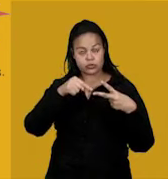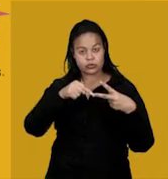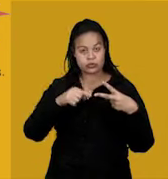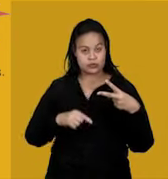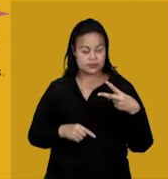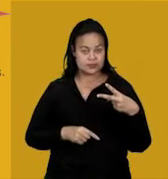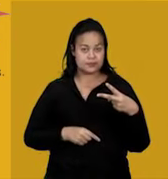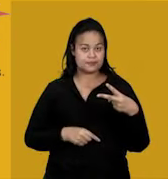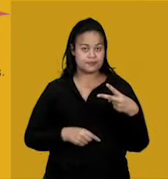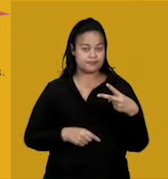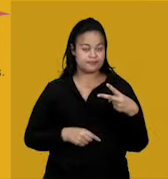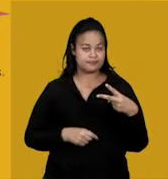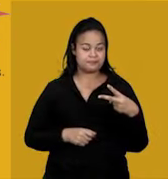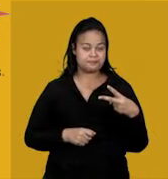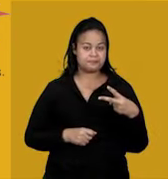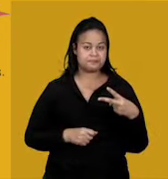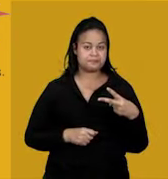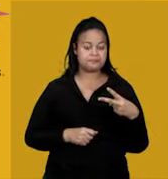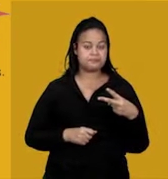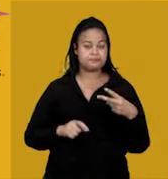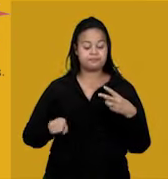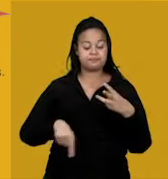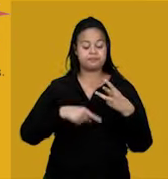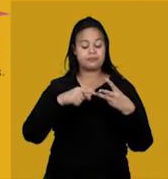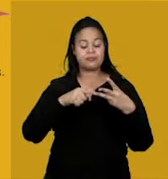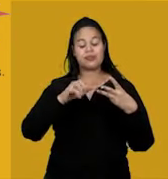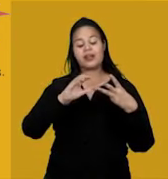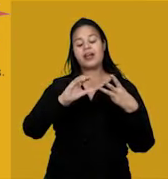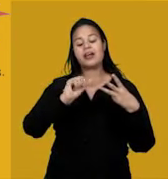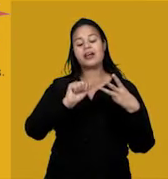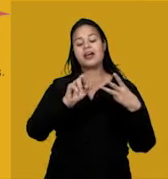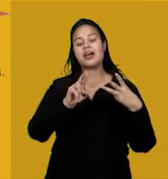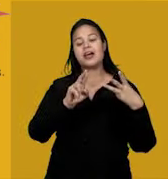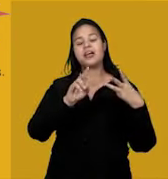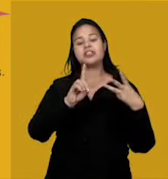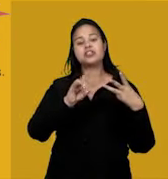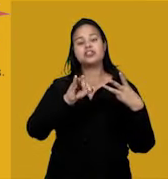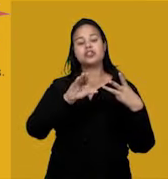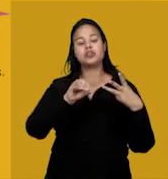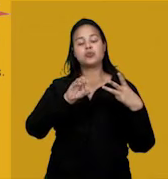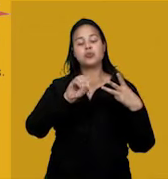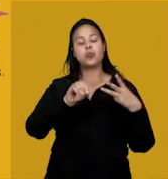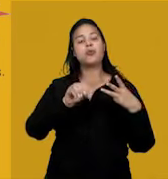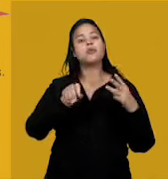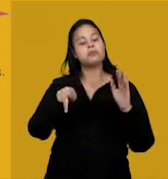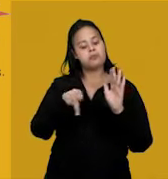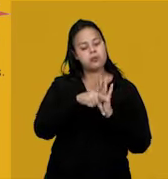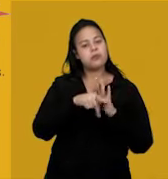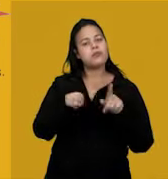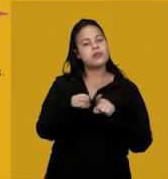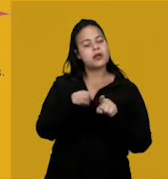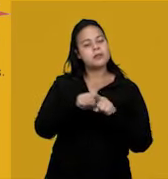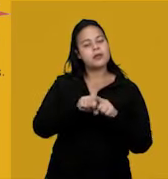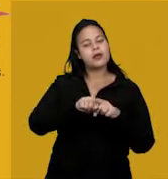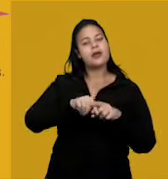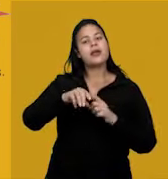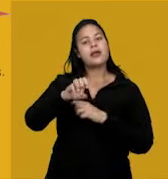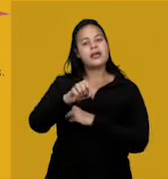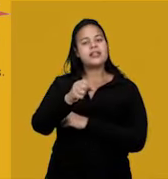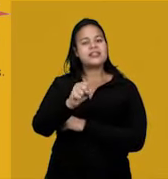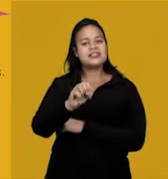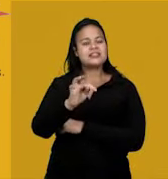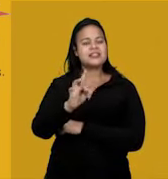O tecido muscular cardíaco é também um tecido estriado. Onde nós encontramos